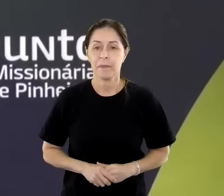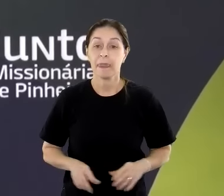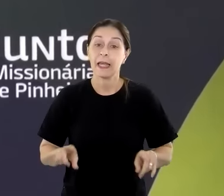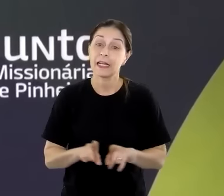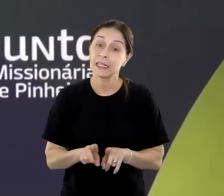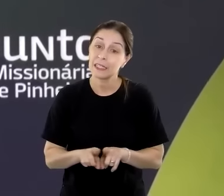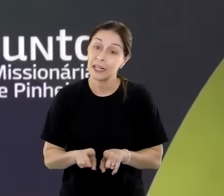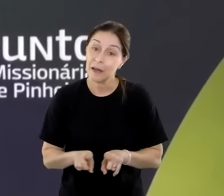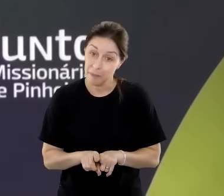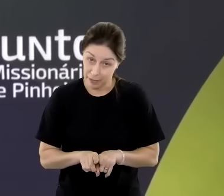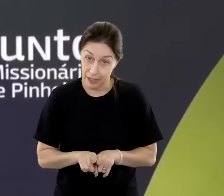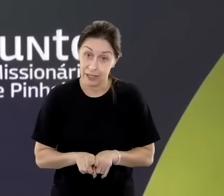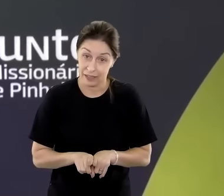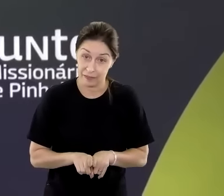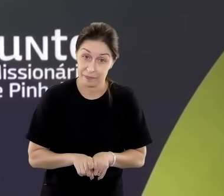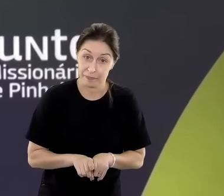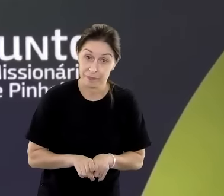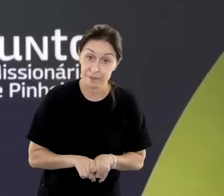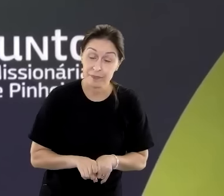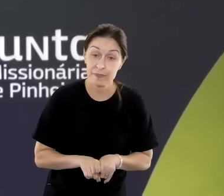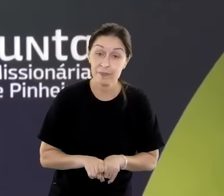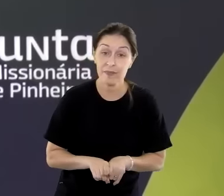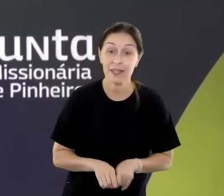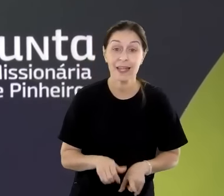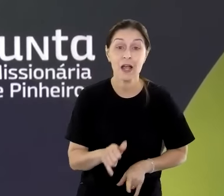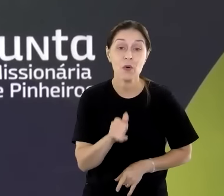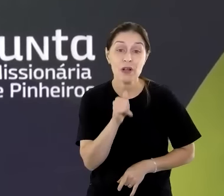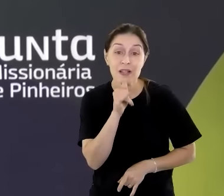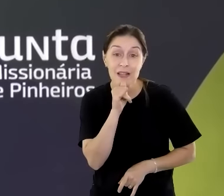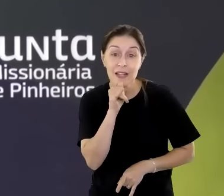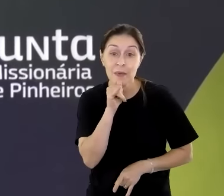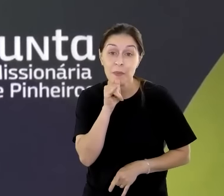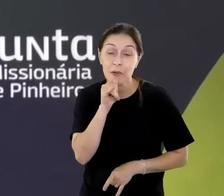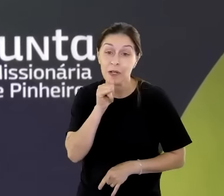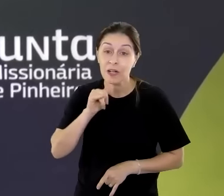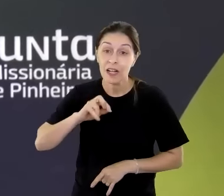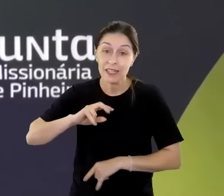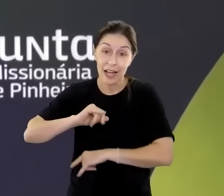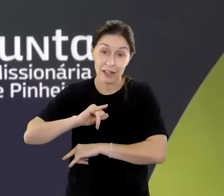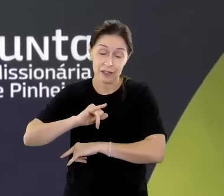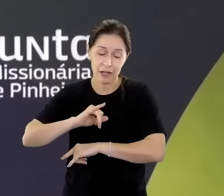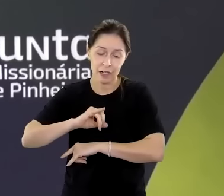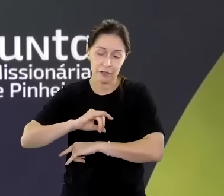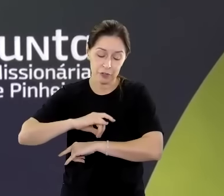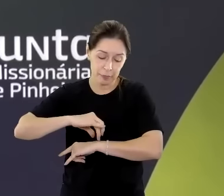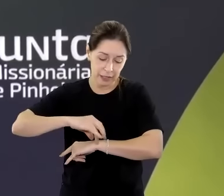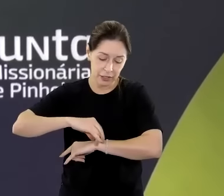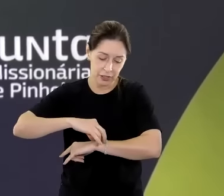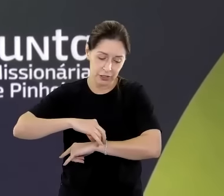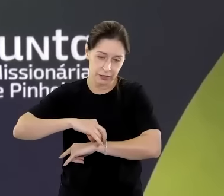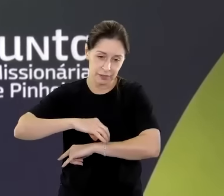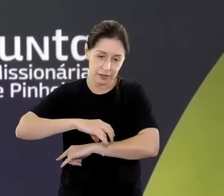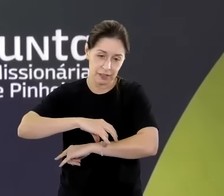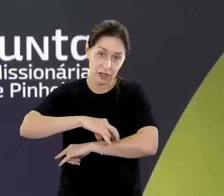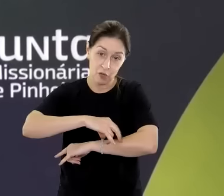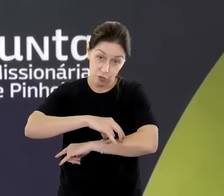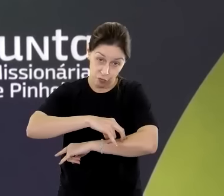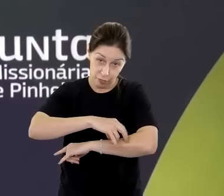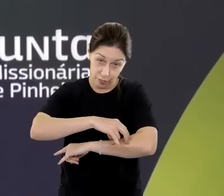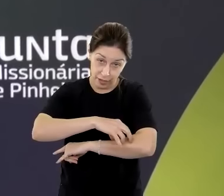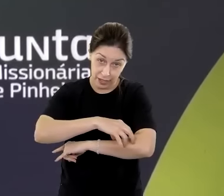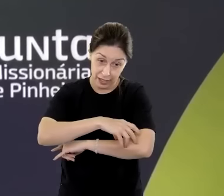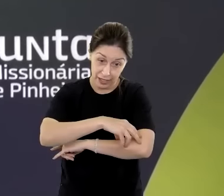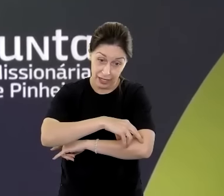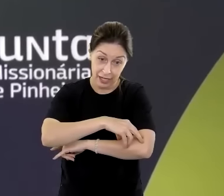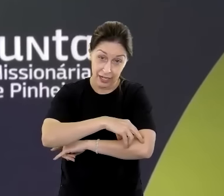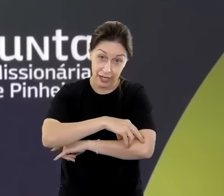A Bíblia diz que até as formigas são previdentes, trabalham no verão para